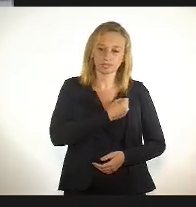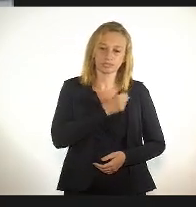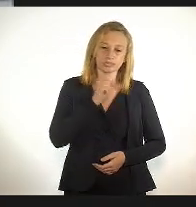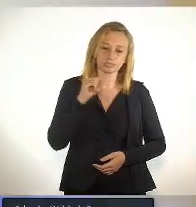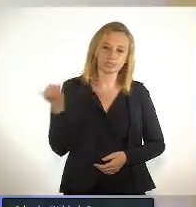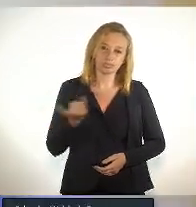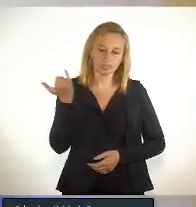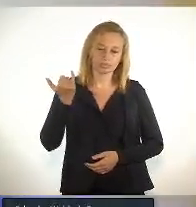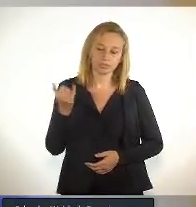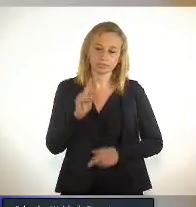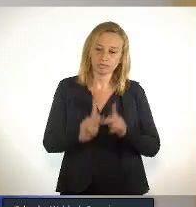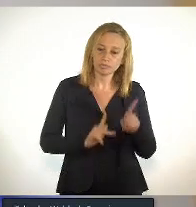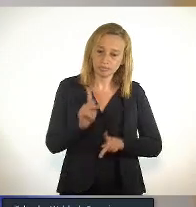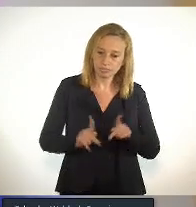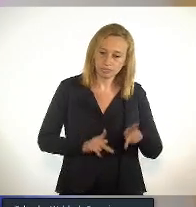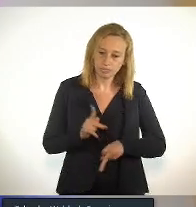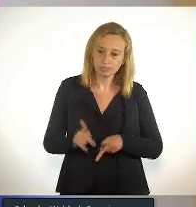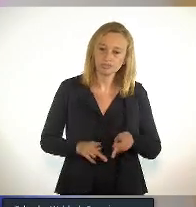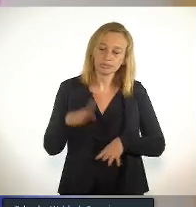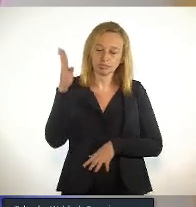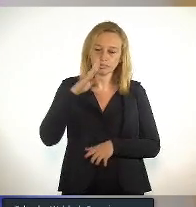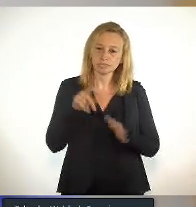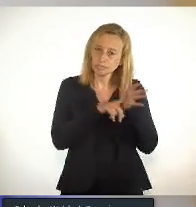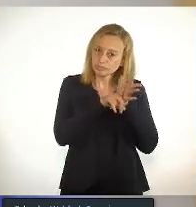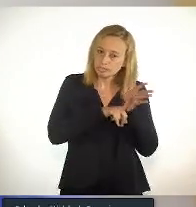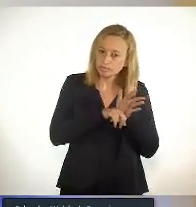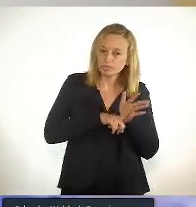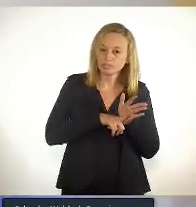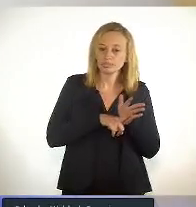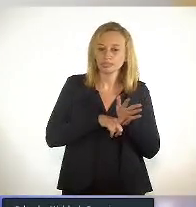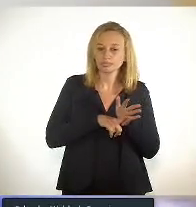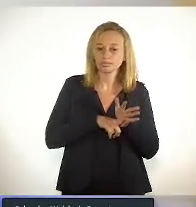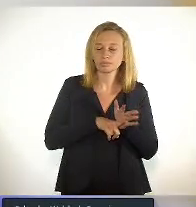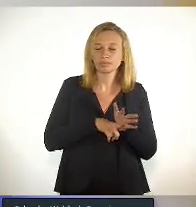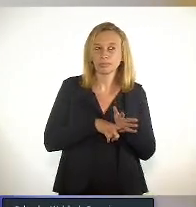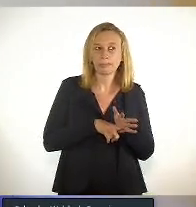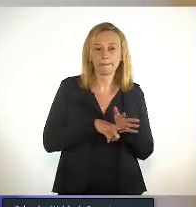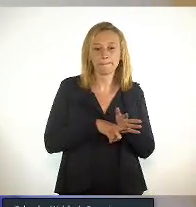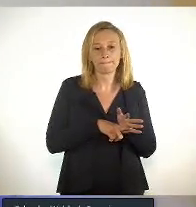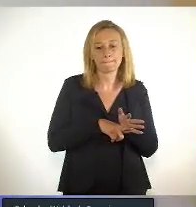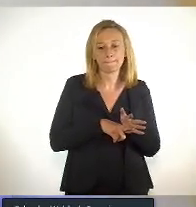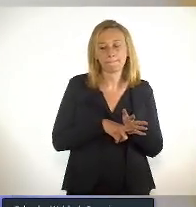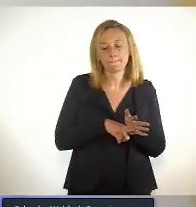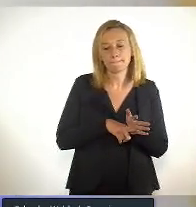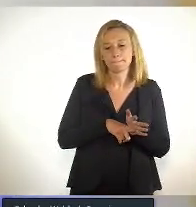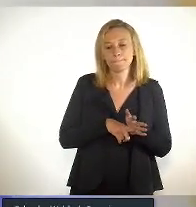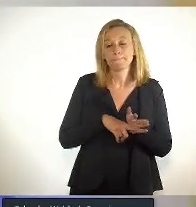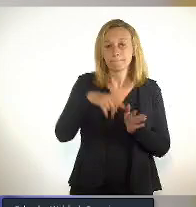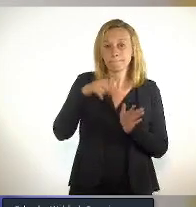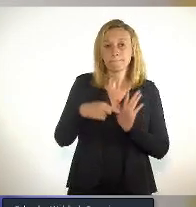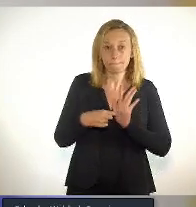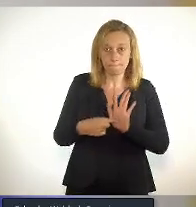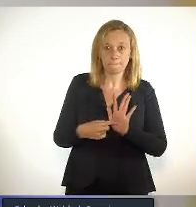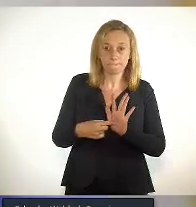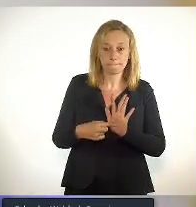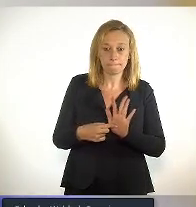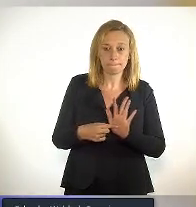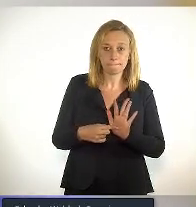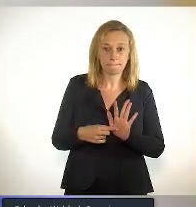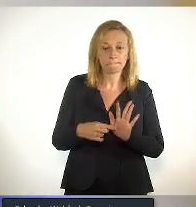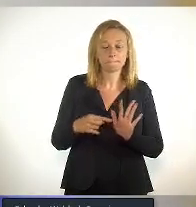brasileira, majoritariamente, essa pesquisa é uma amostra que, enfim, revela este